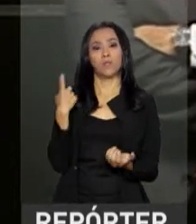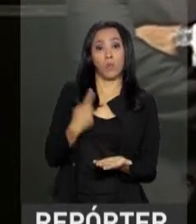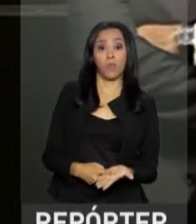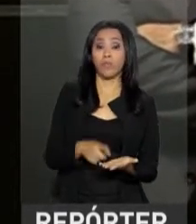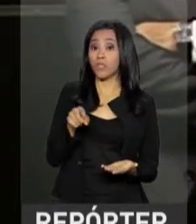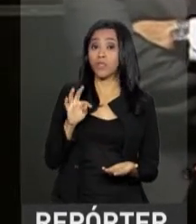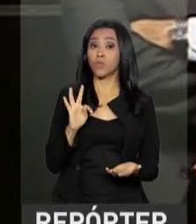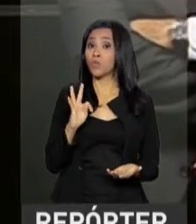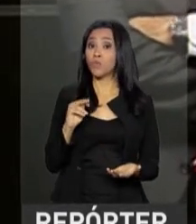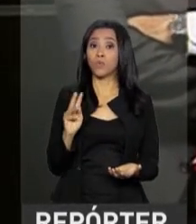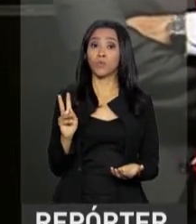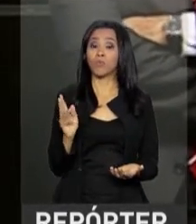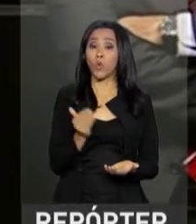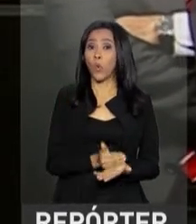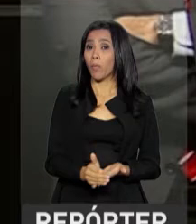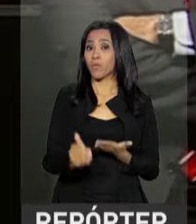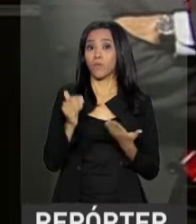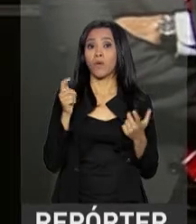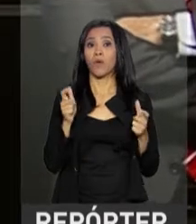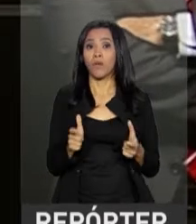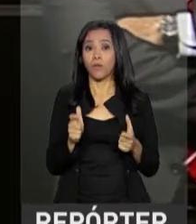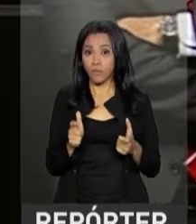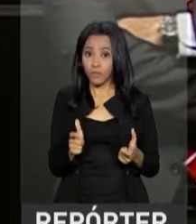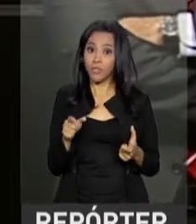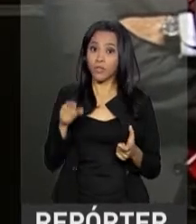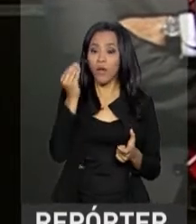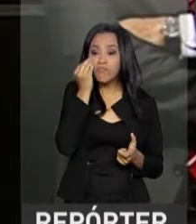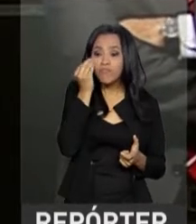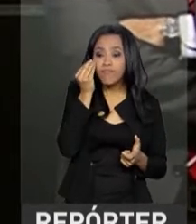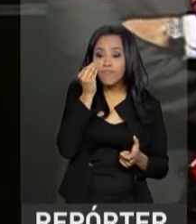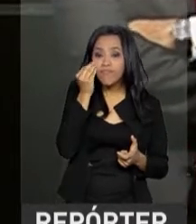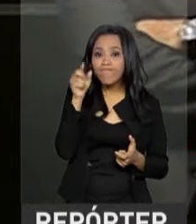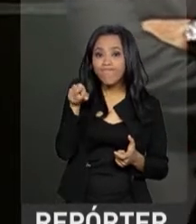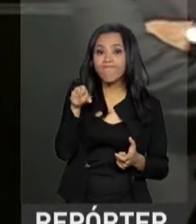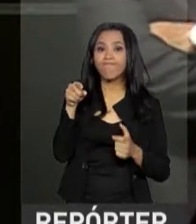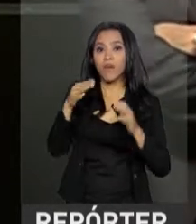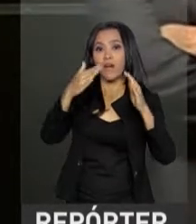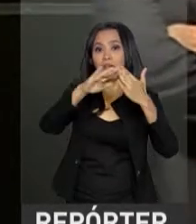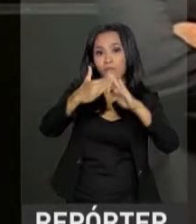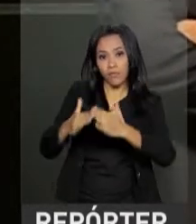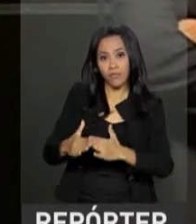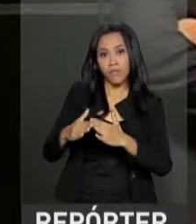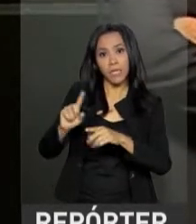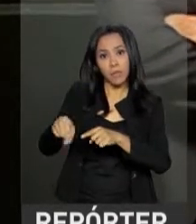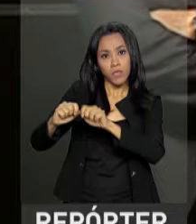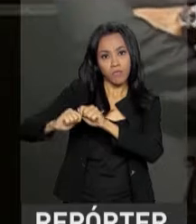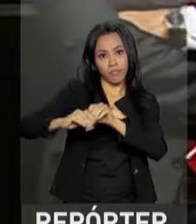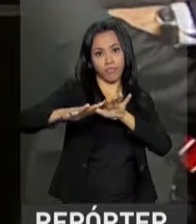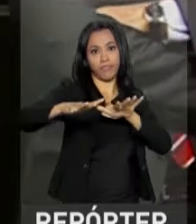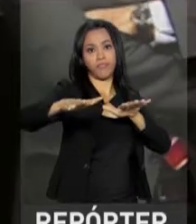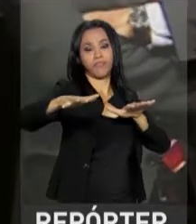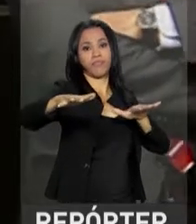começou como uma espécie de laboratório na vila aquele não é para que depois possa ampliar se é para